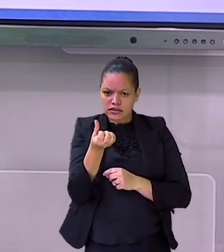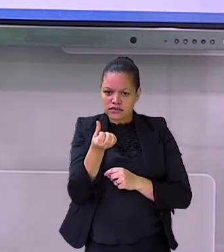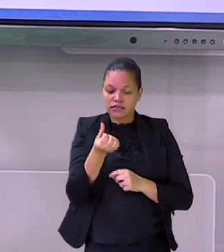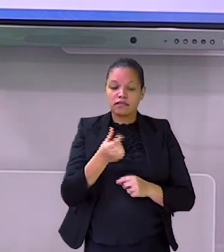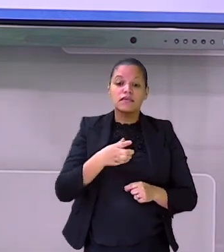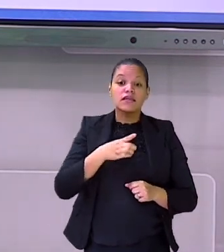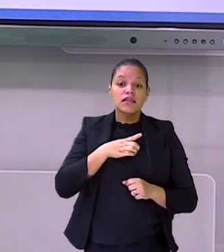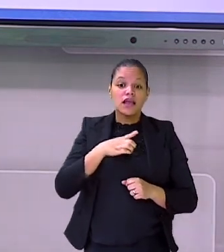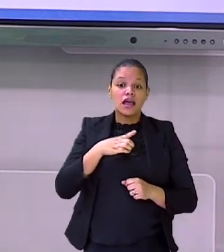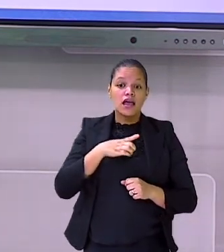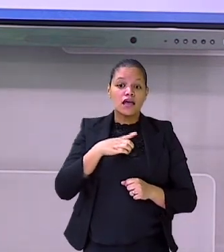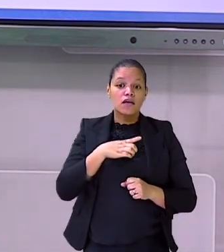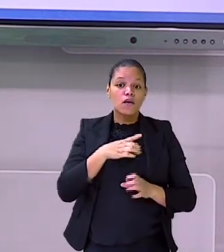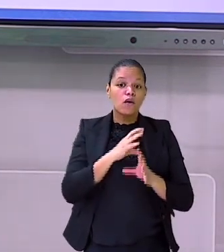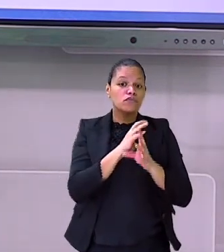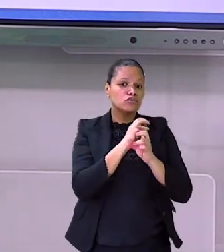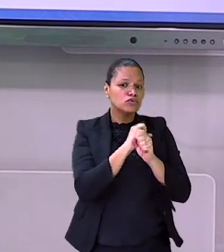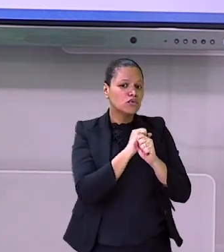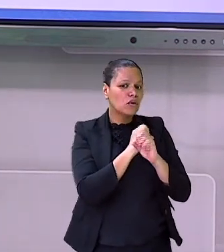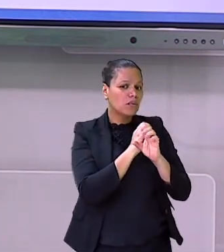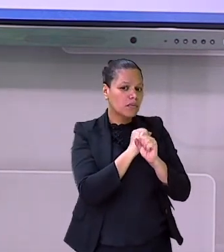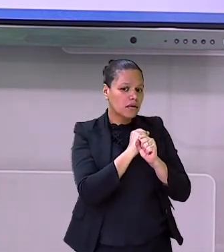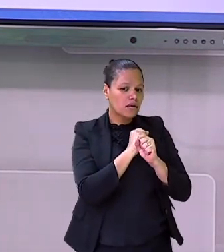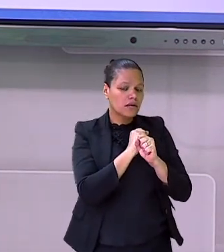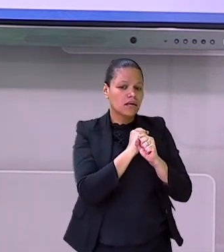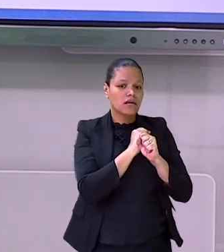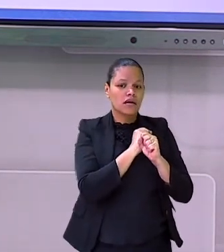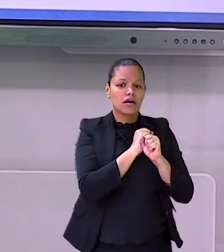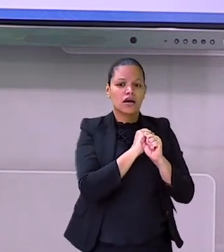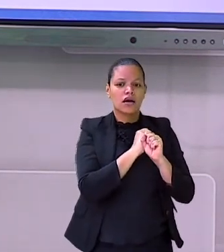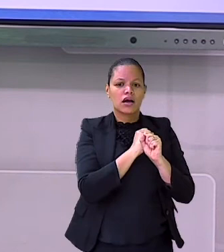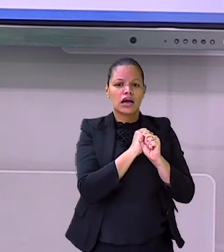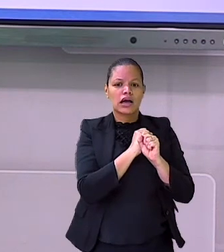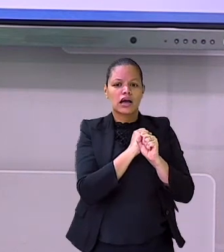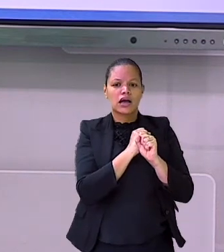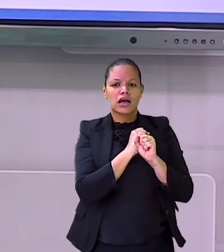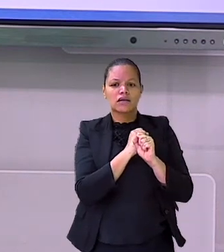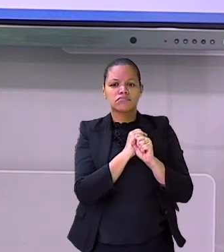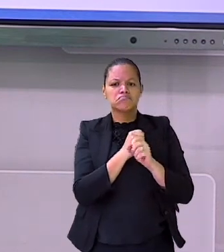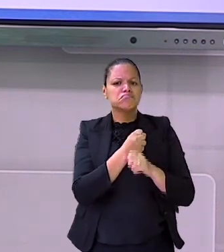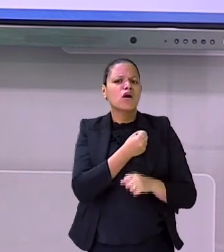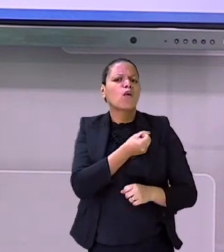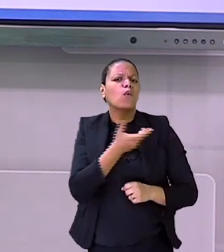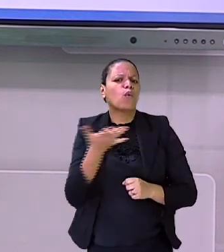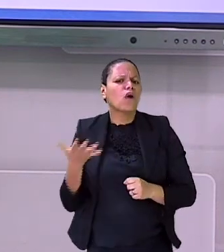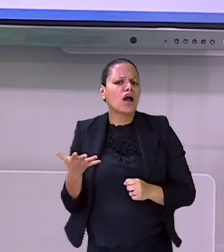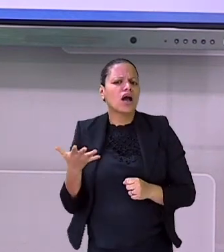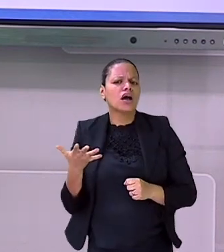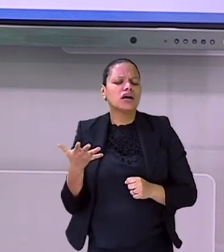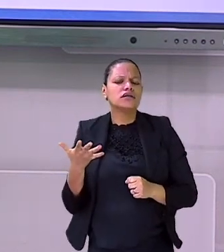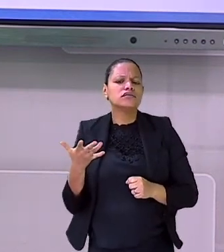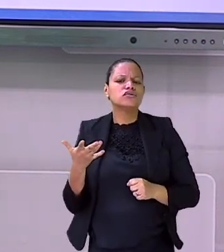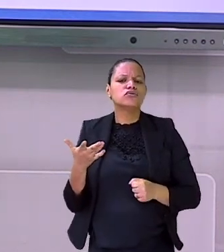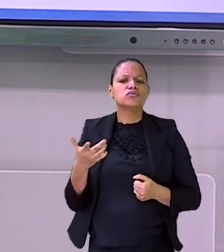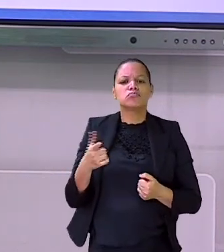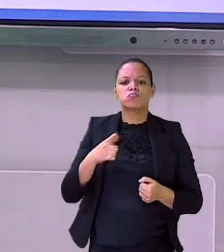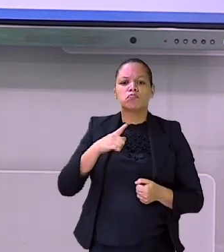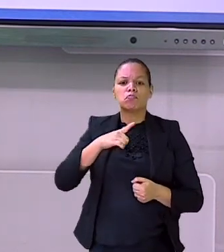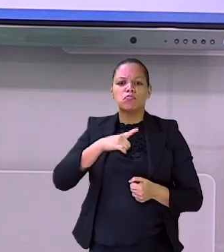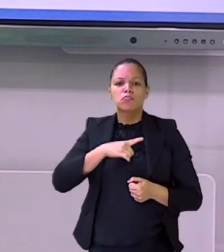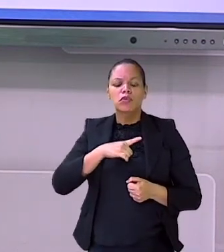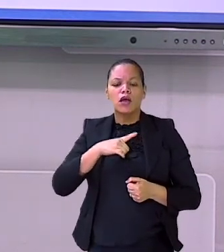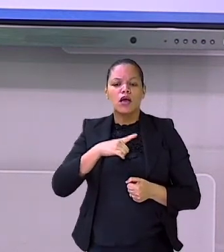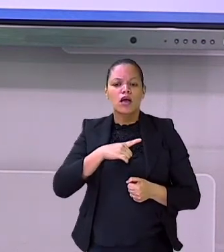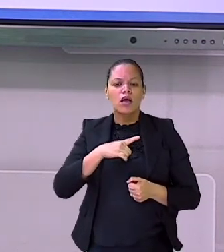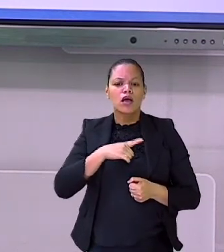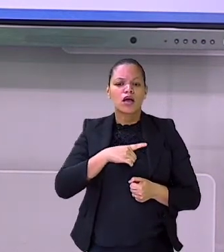vamos lá, mais 6, 28, 29, 30, 31, 32,